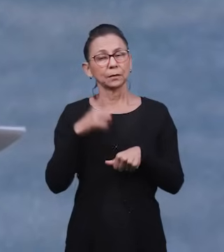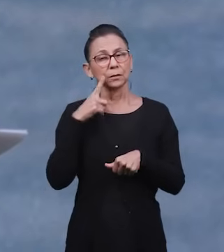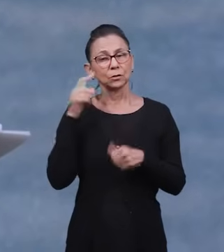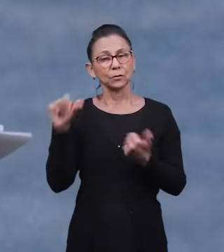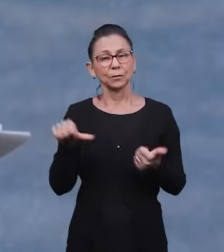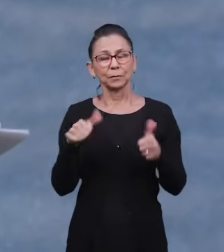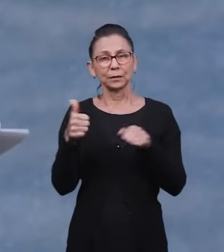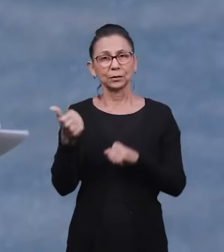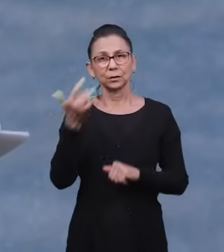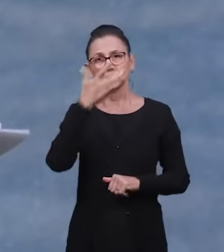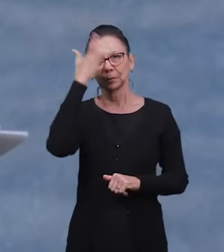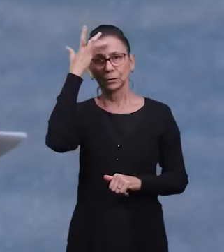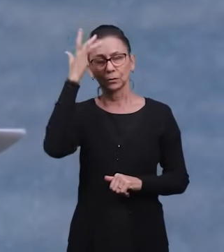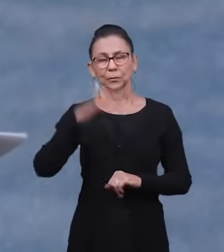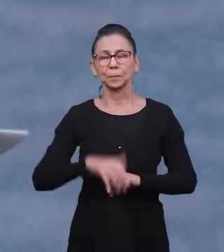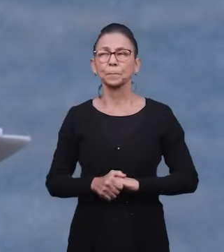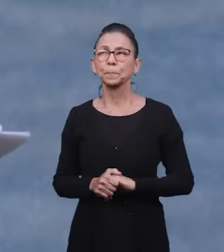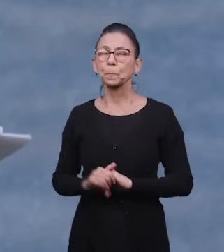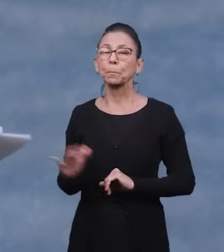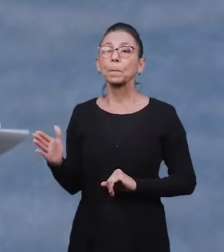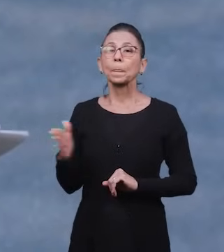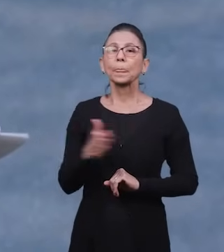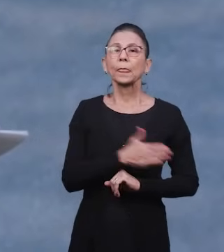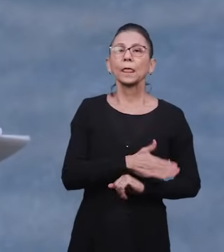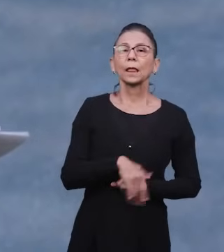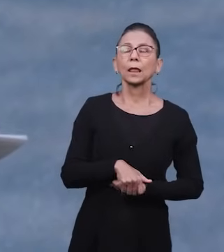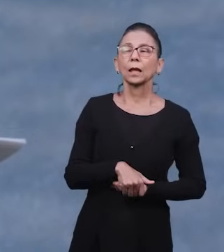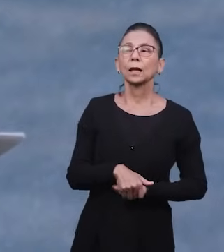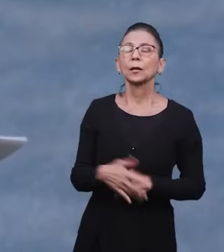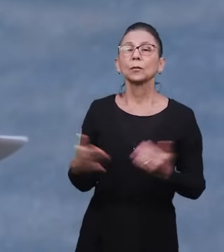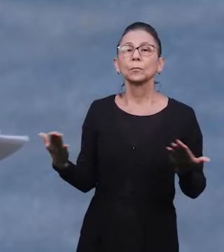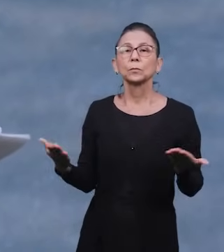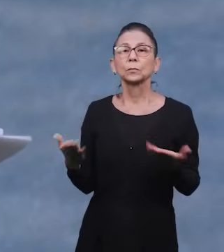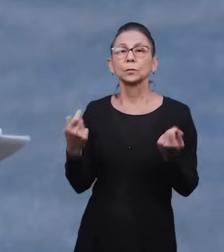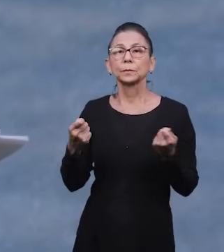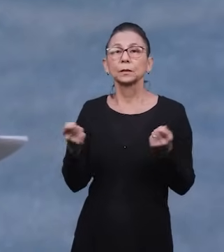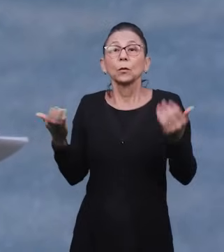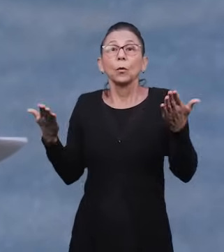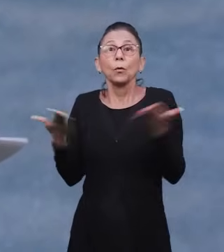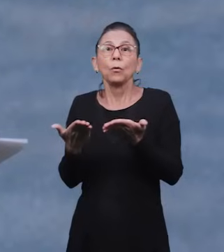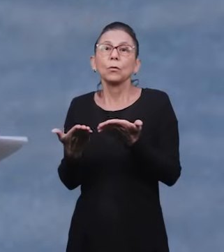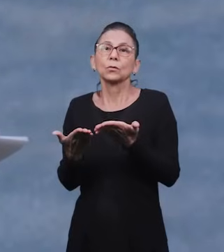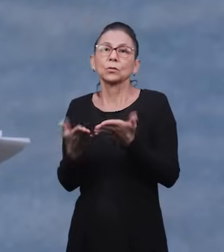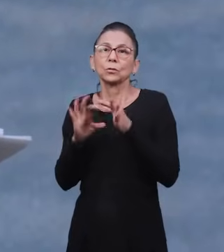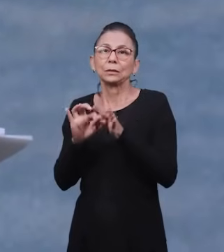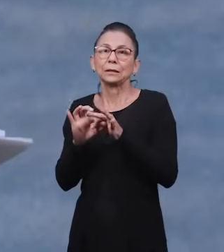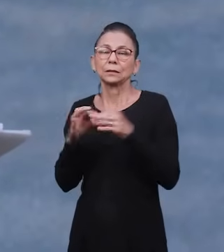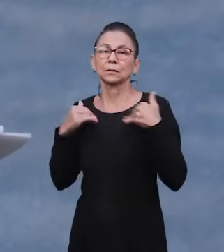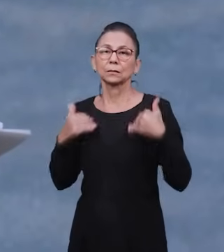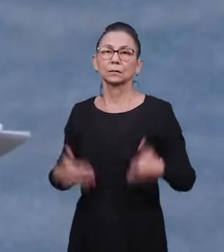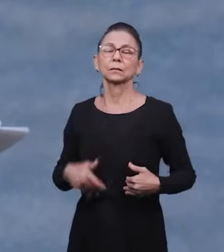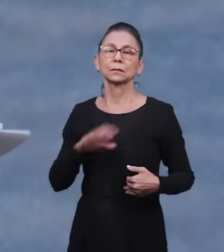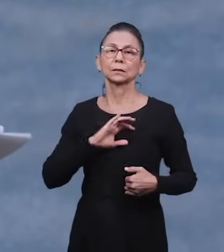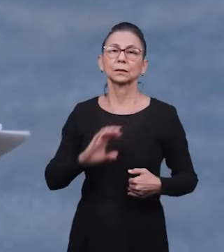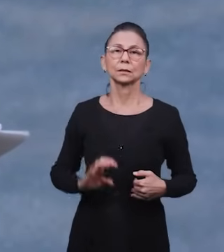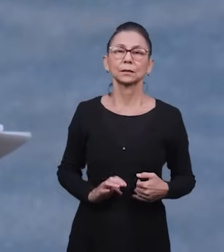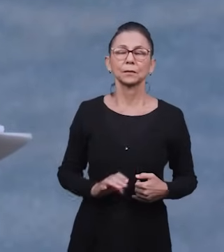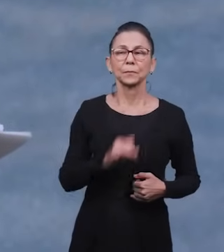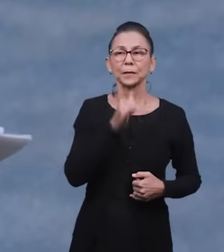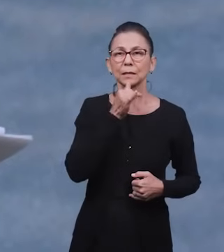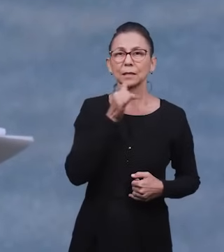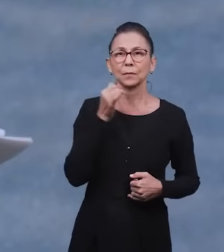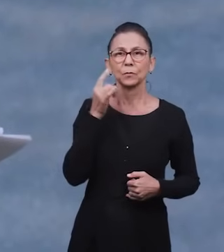o que fala? O dia que se chama hoje. Por que é hoje? Porque hoje ele está no corpo, hoje ele está conosco. Nós vemos o irmão em